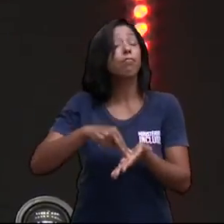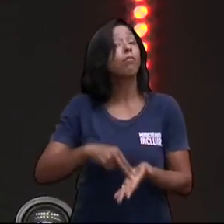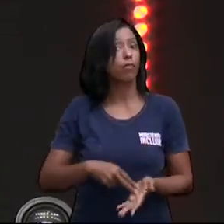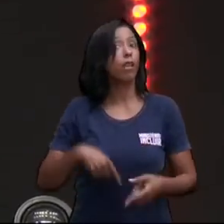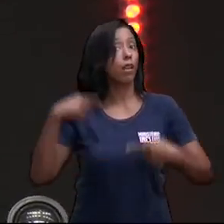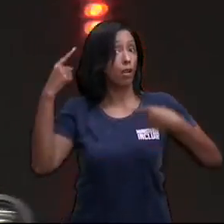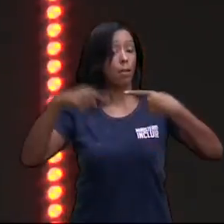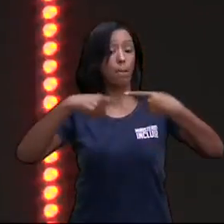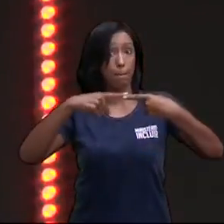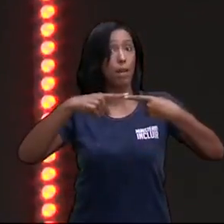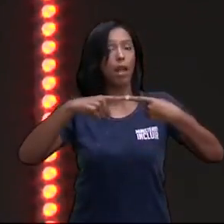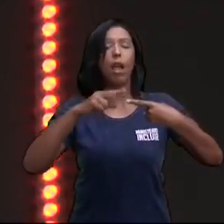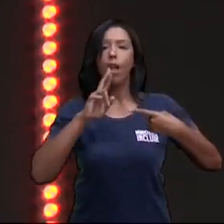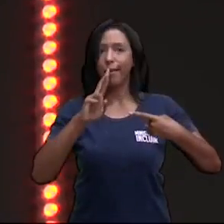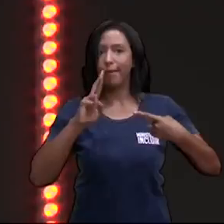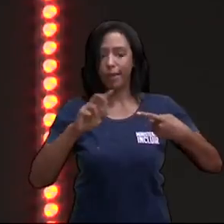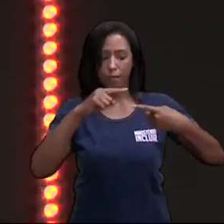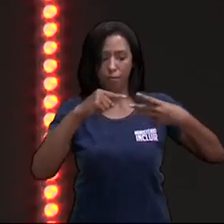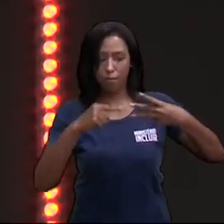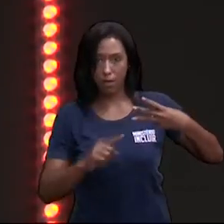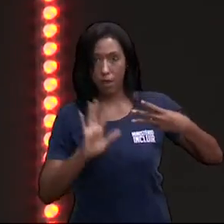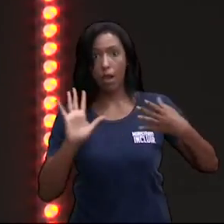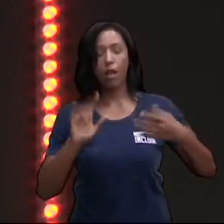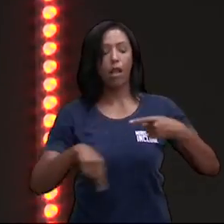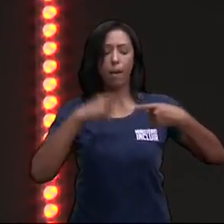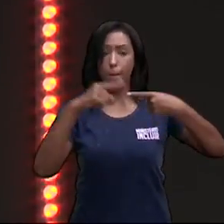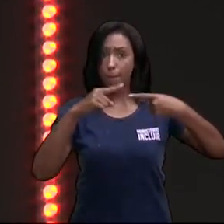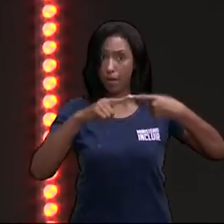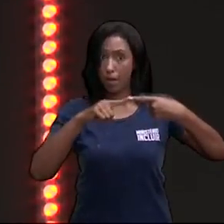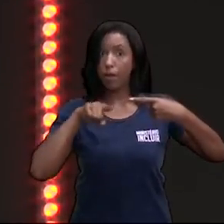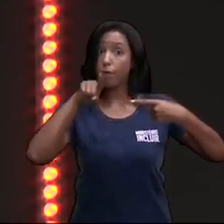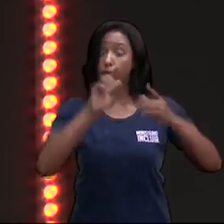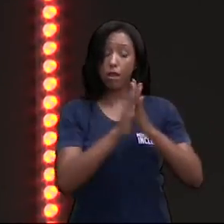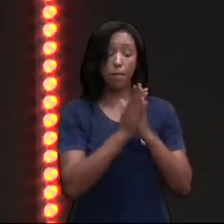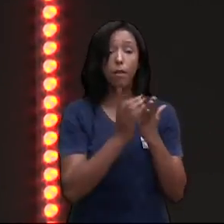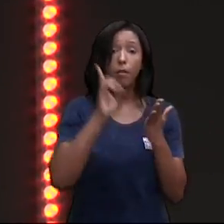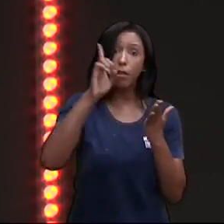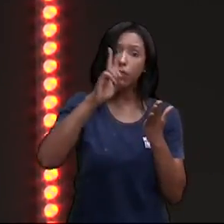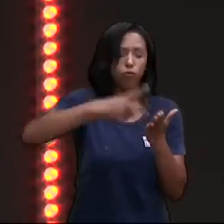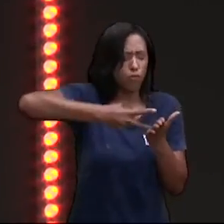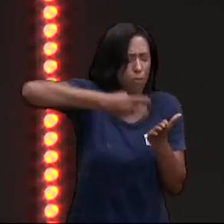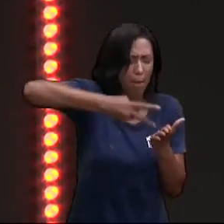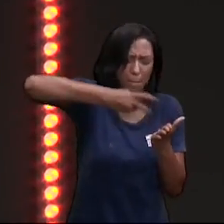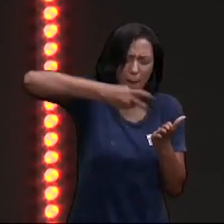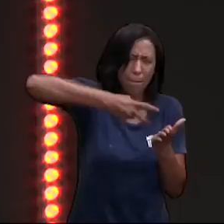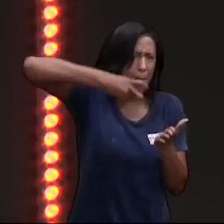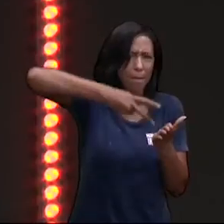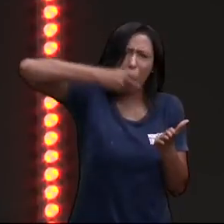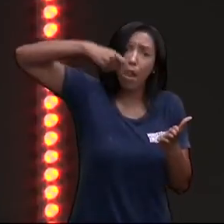três respostas primeiro se aprofunde na palavra de Deus